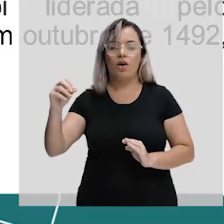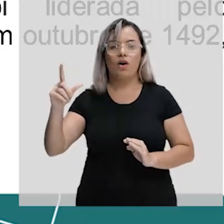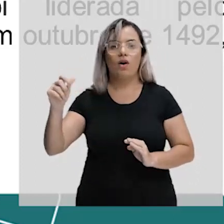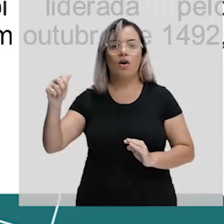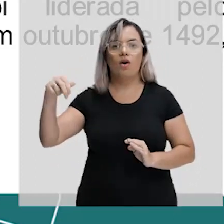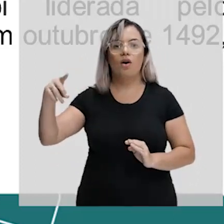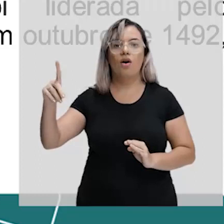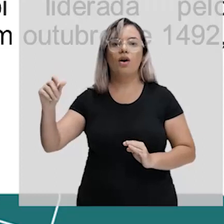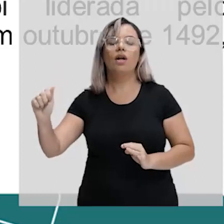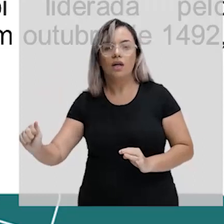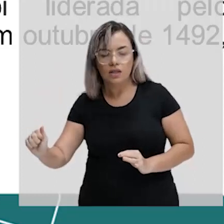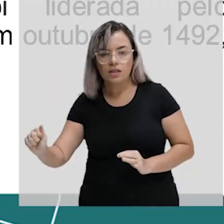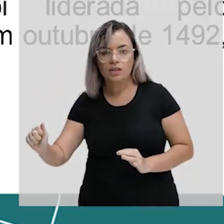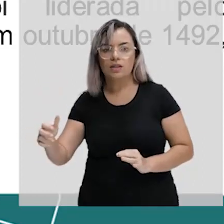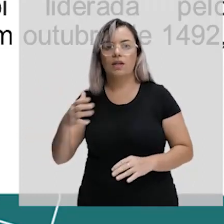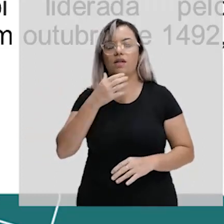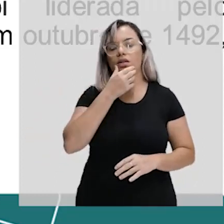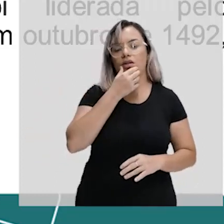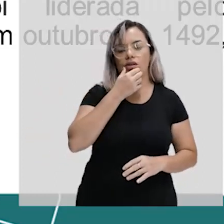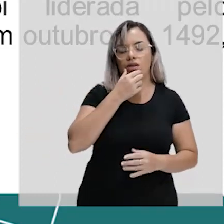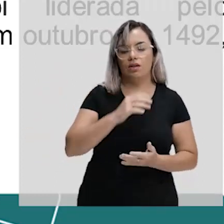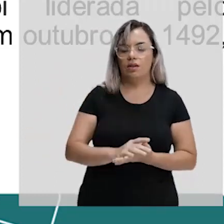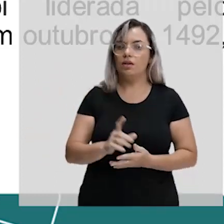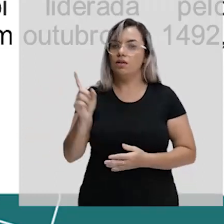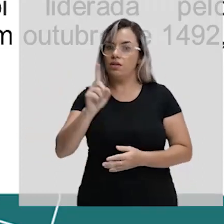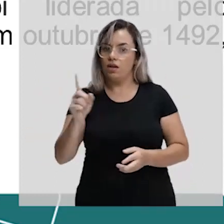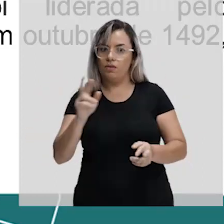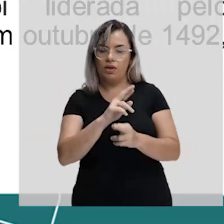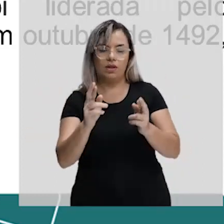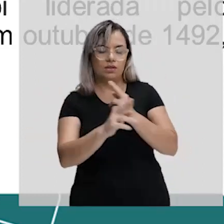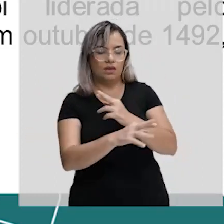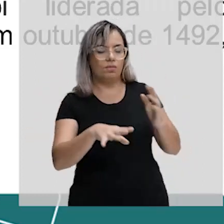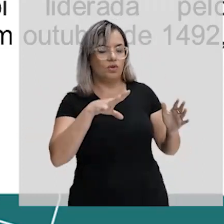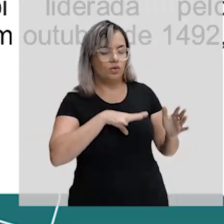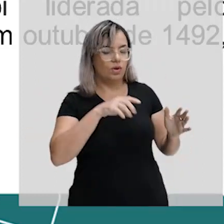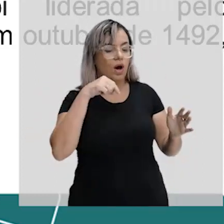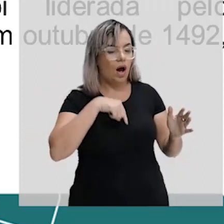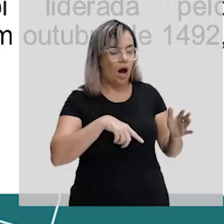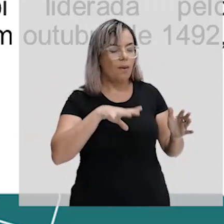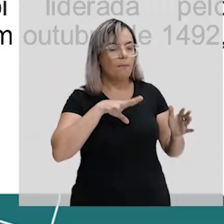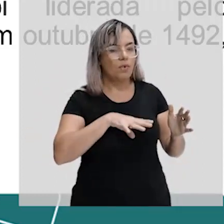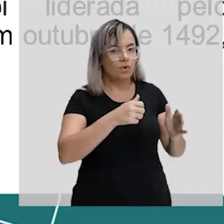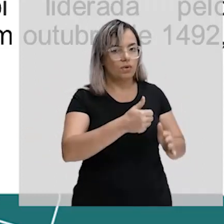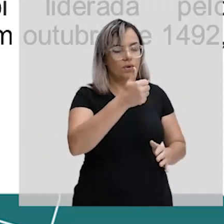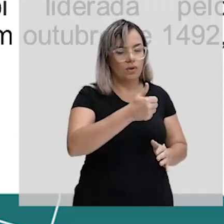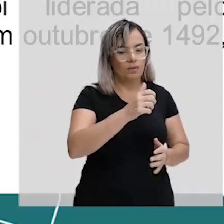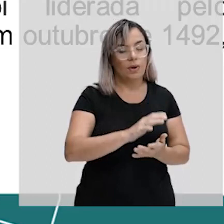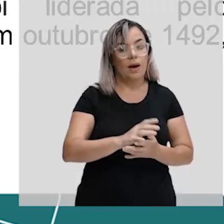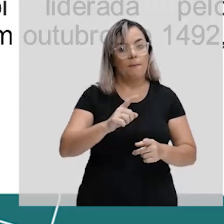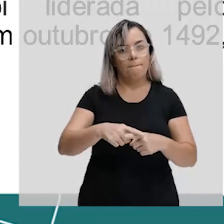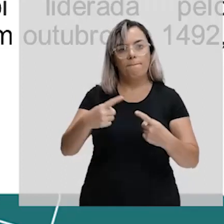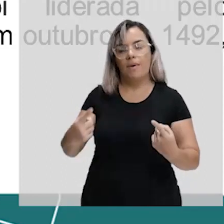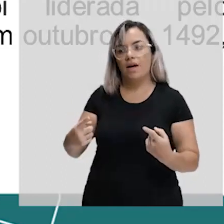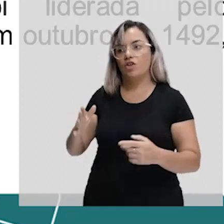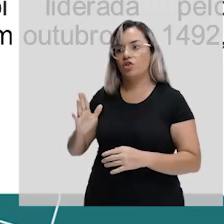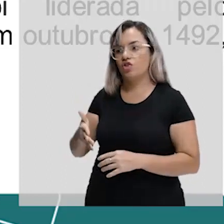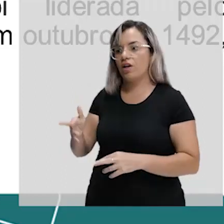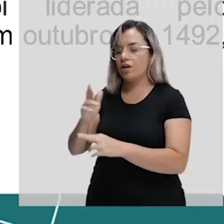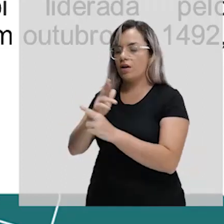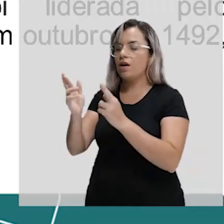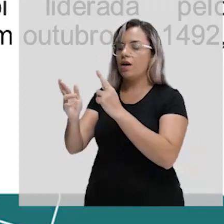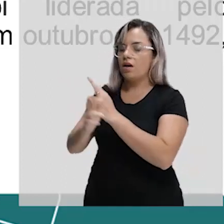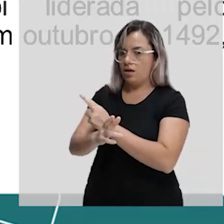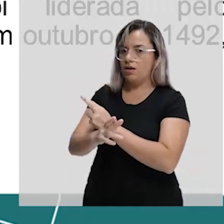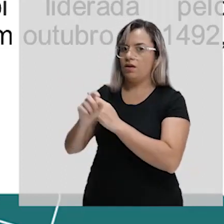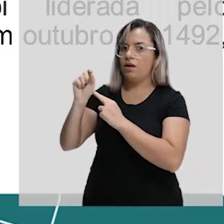Inglaterra. Ela não foi em relação a Portugal, mas em relação à França, Holanda e Inglaterra, ela acabou sendo pioneira